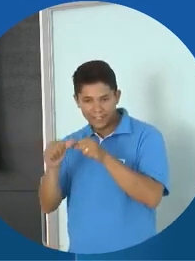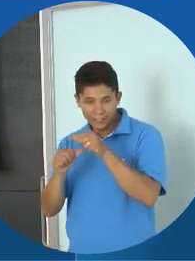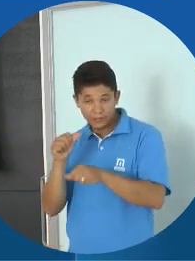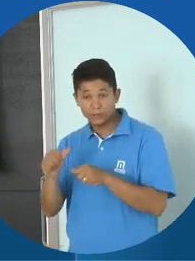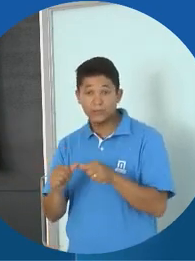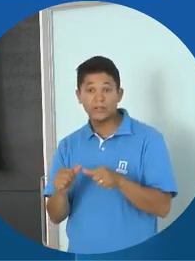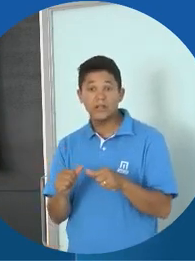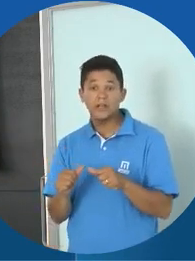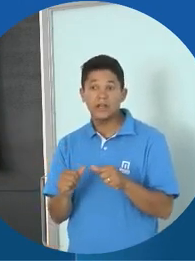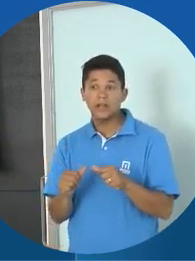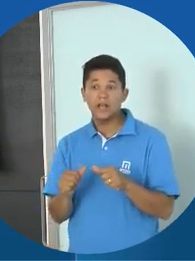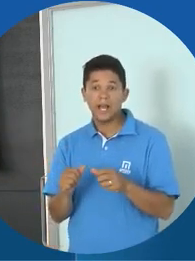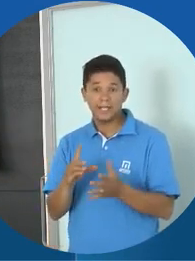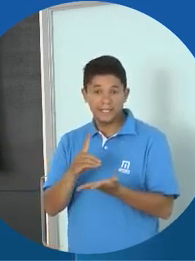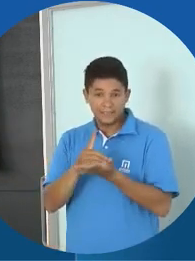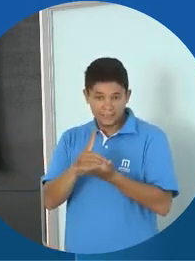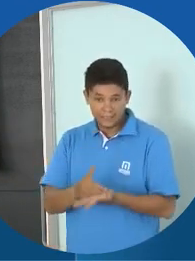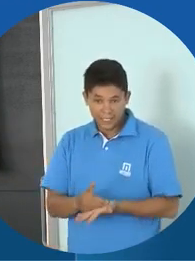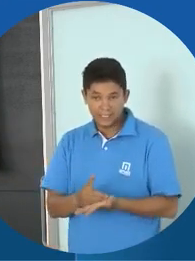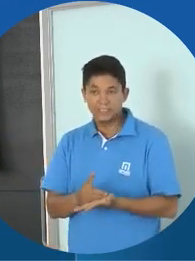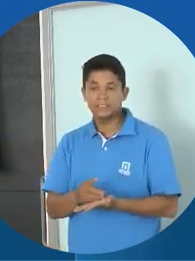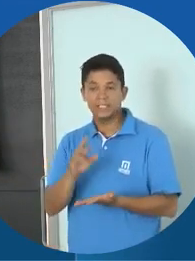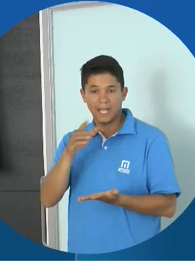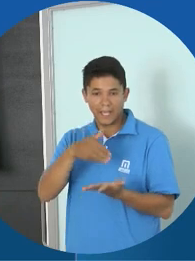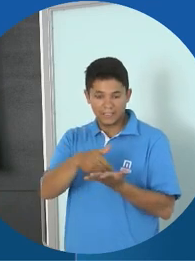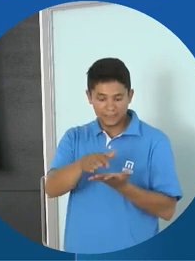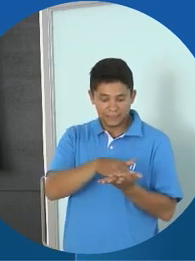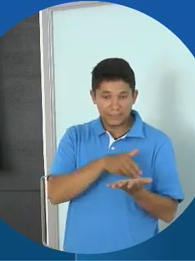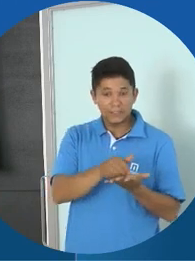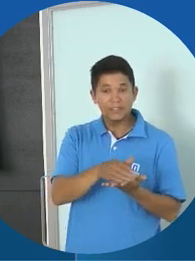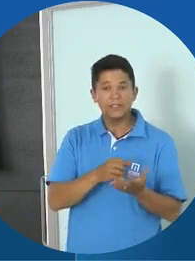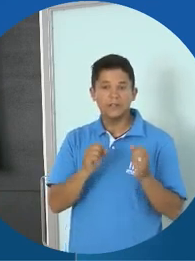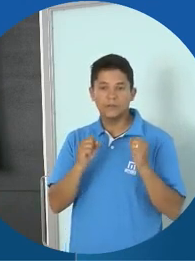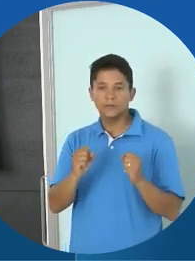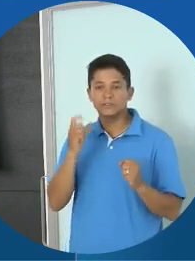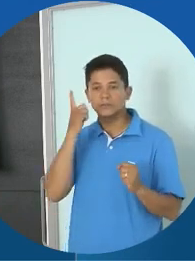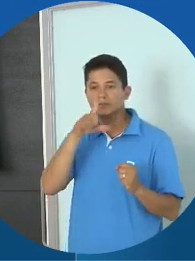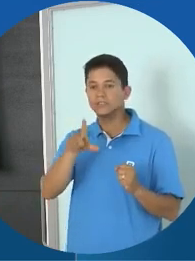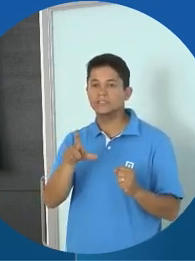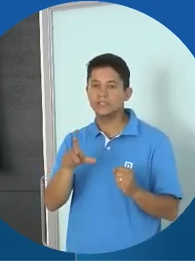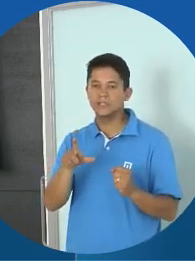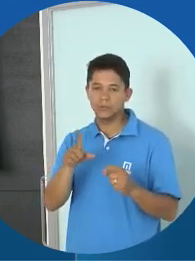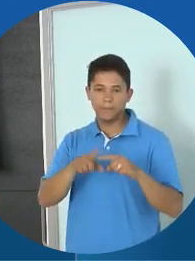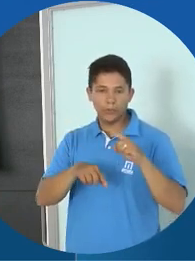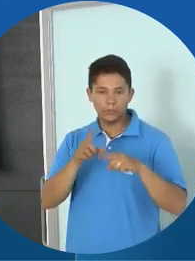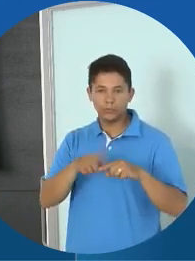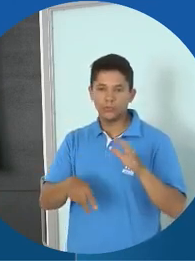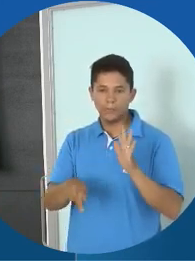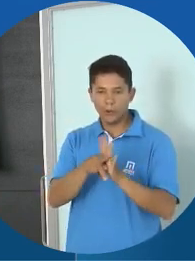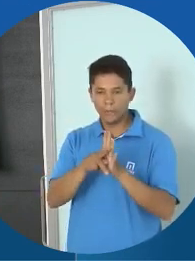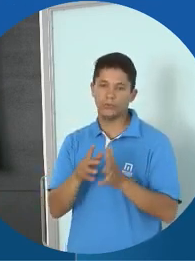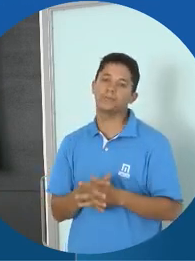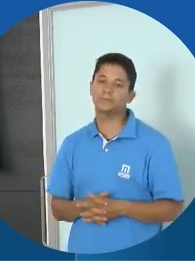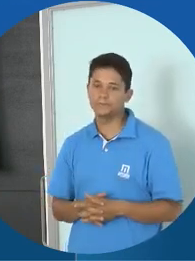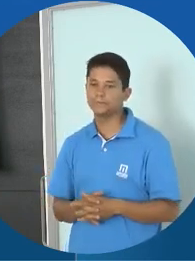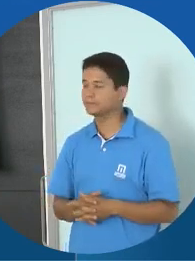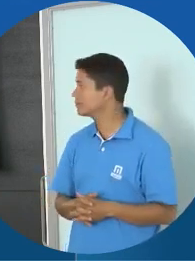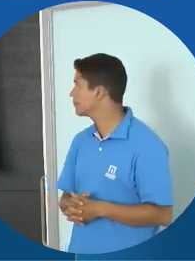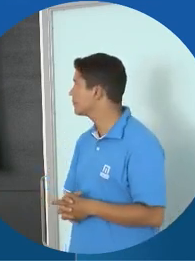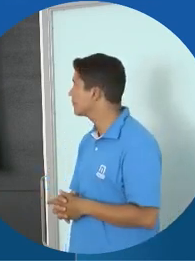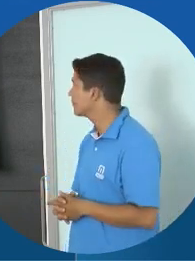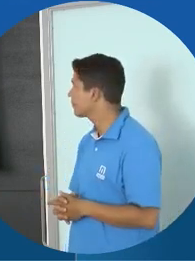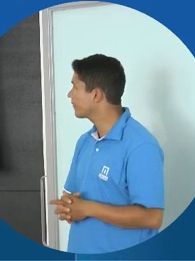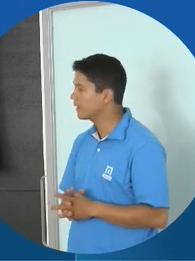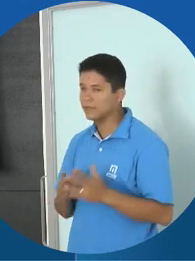consegue ter um produto próprio para cada utilização. Só fazendo um paralelo entre o